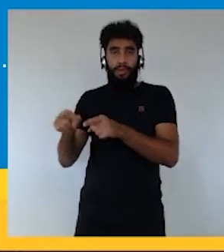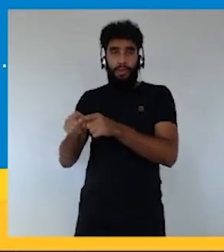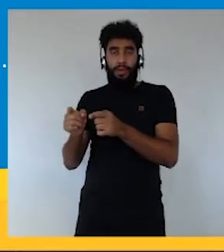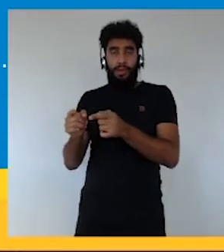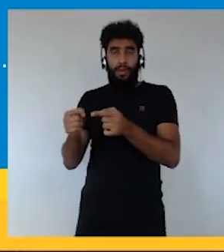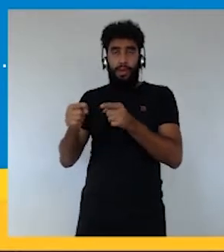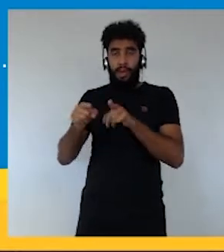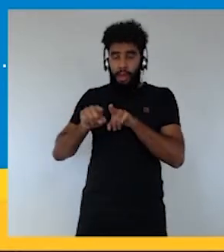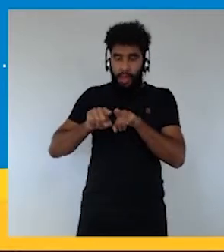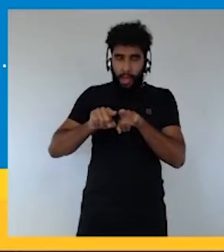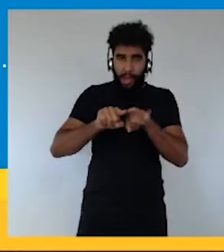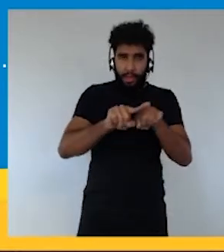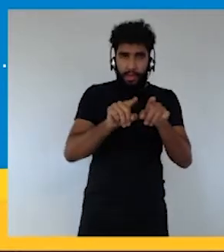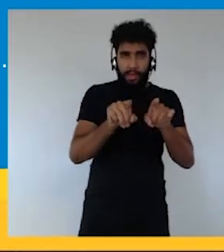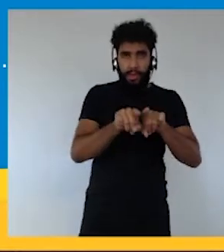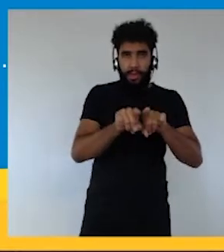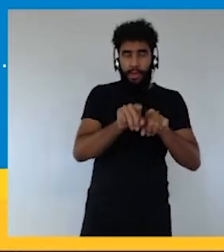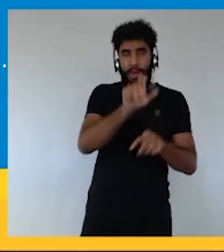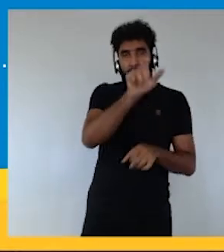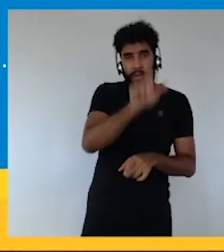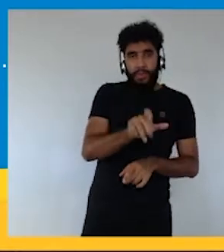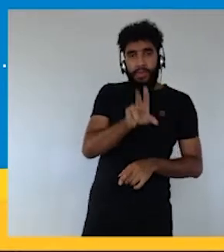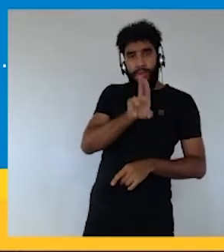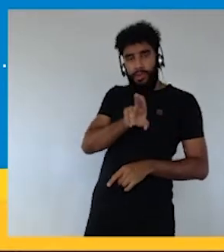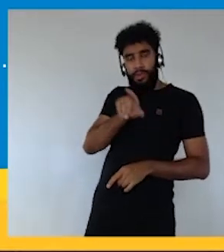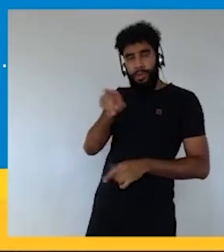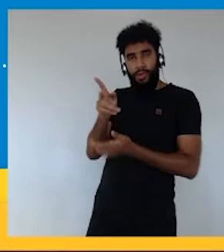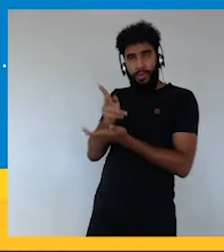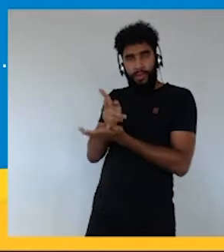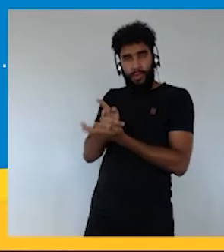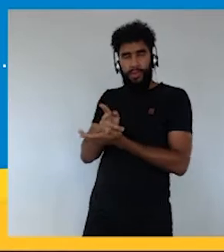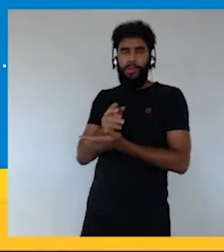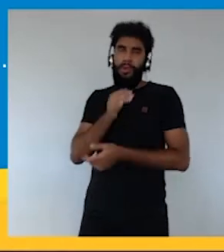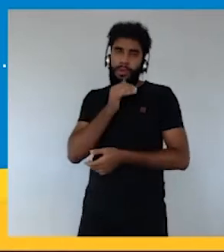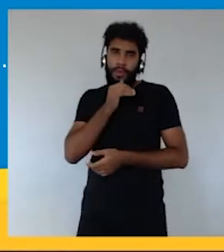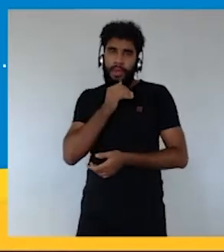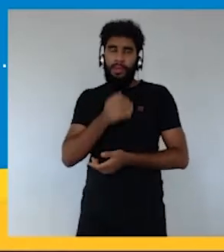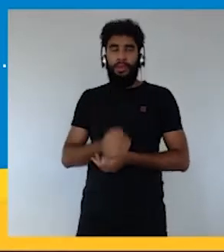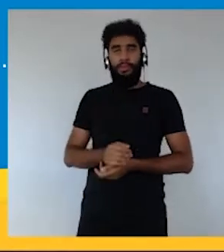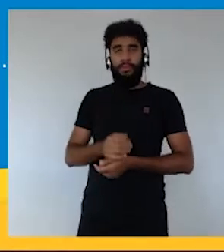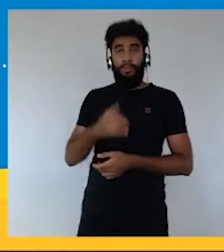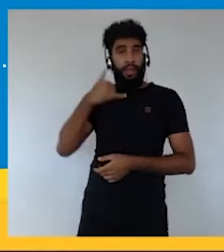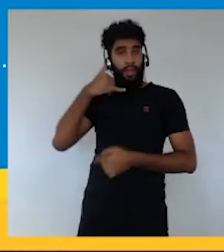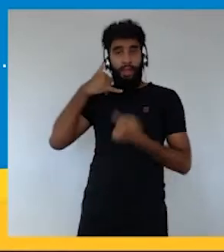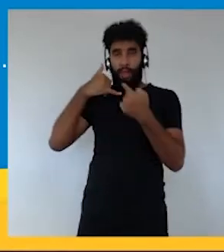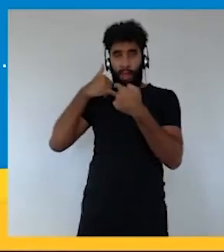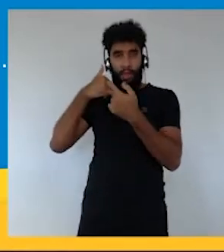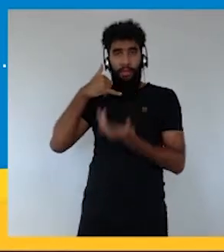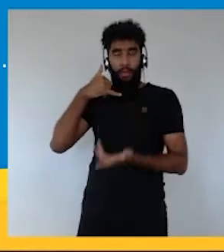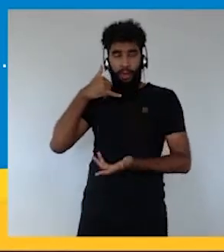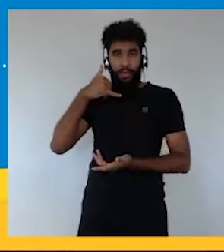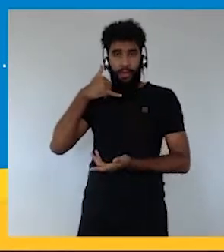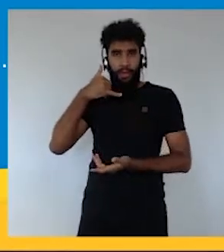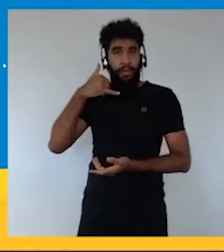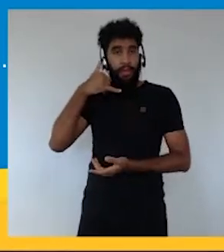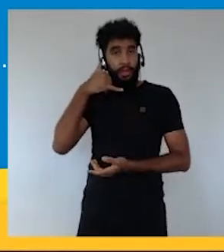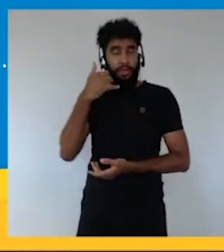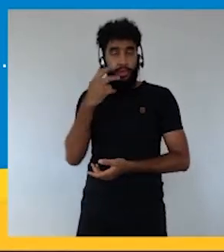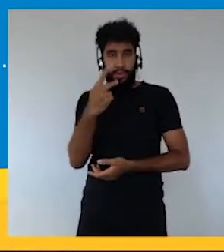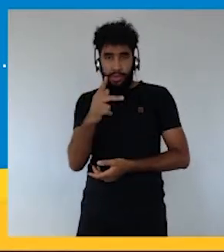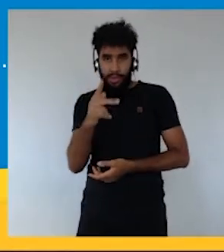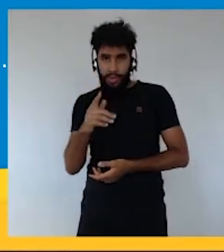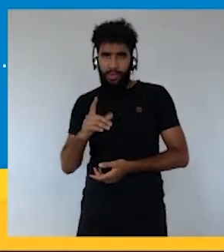de outras pessoas que utilizam esse produto ou esse serviço. Exemplo clássico, telefone. O seu telefone só